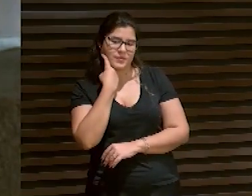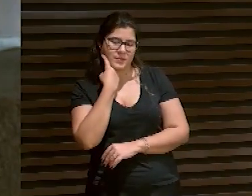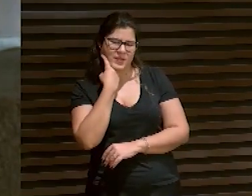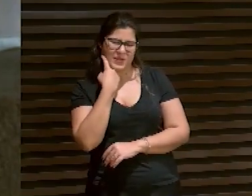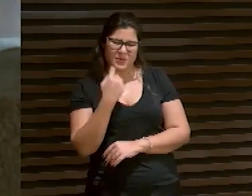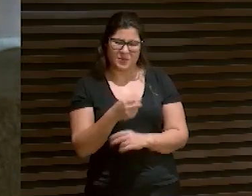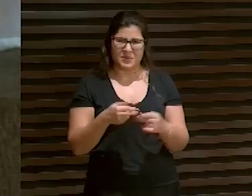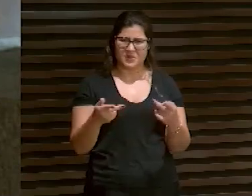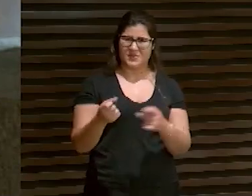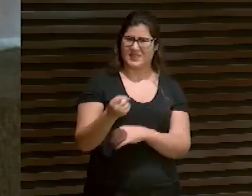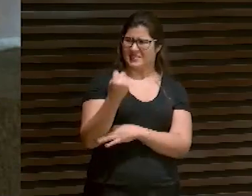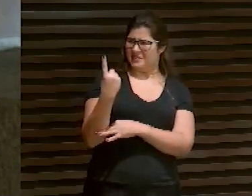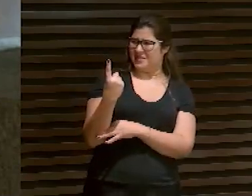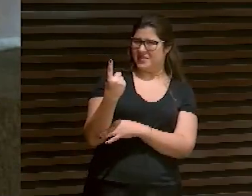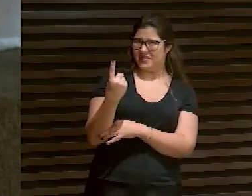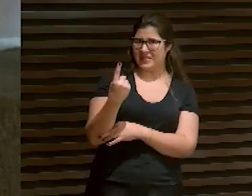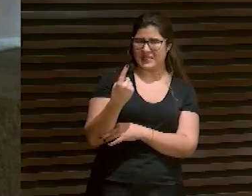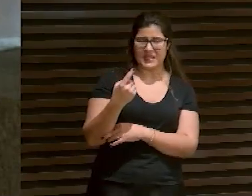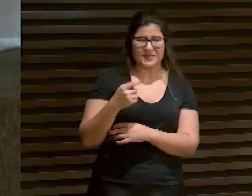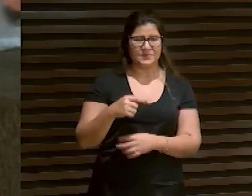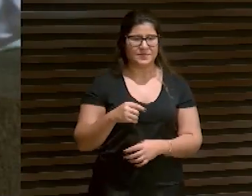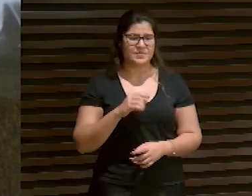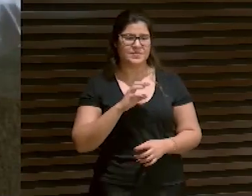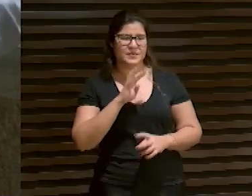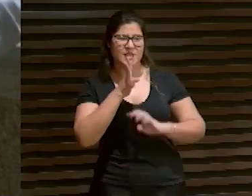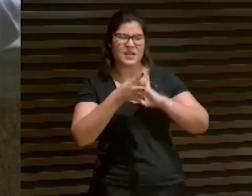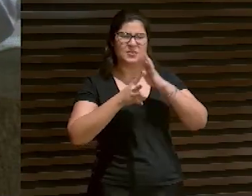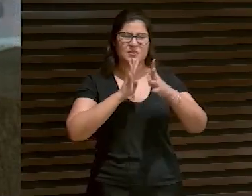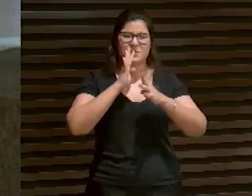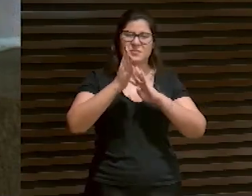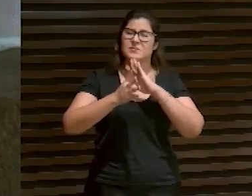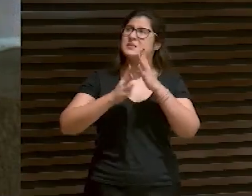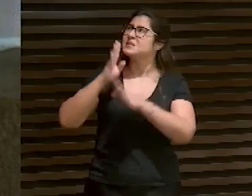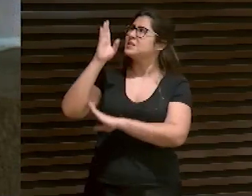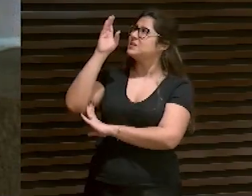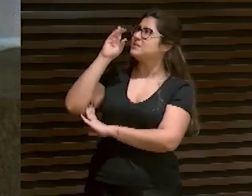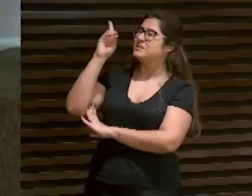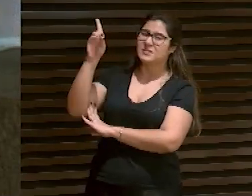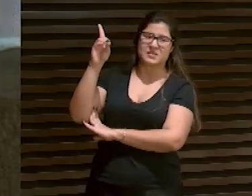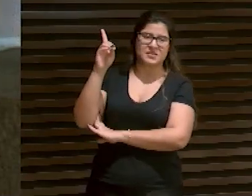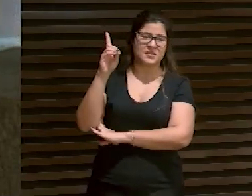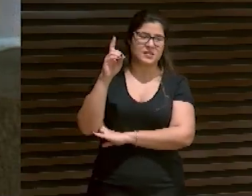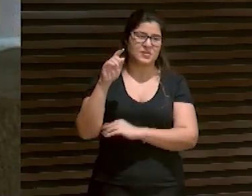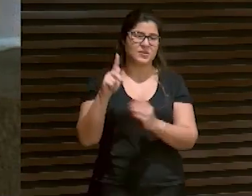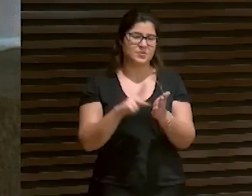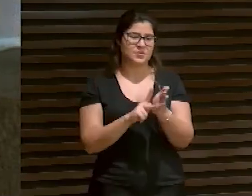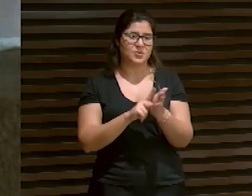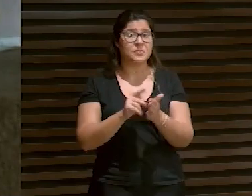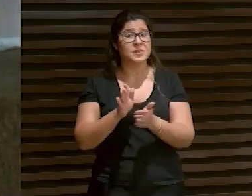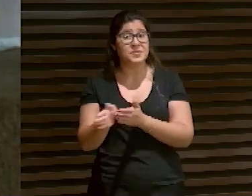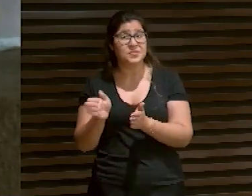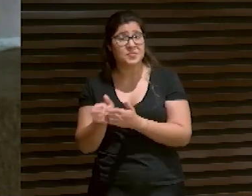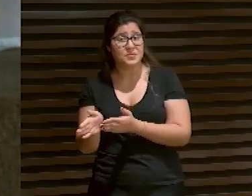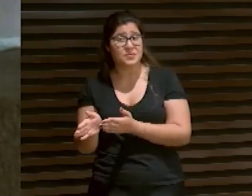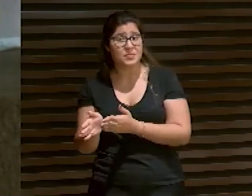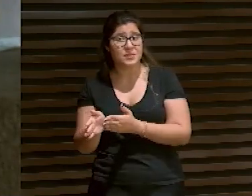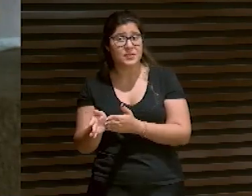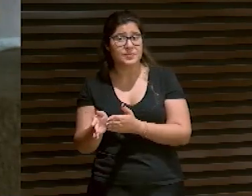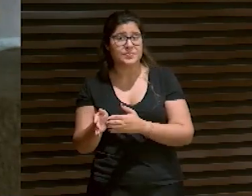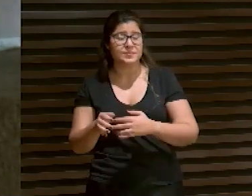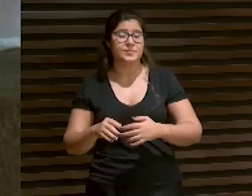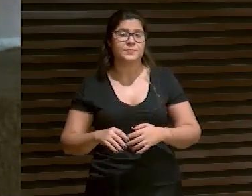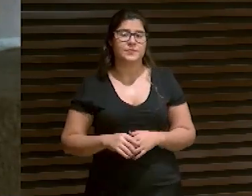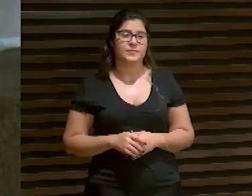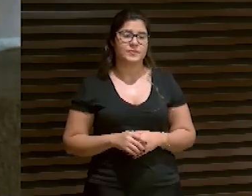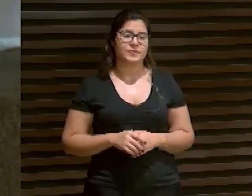esquisita. Ele vai começar a acusar Deus da sua fuga. Vai começar a colocar a culpa do seu pecado em Deus. Mas isso